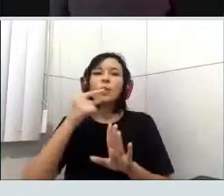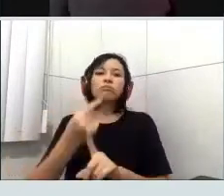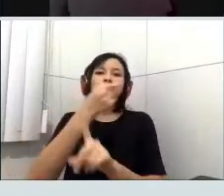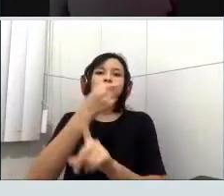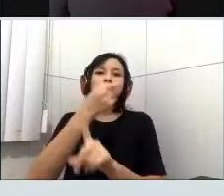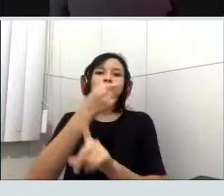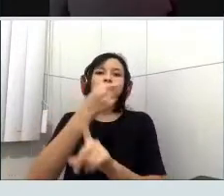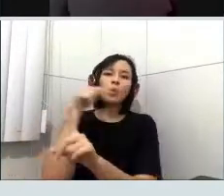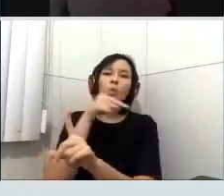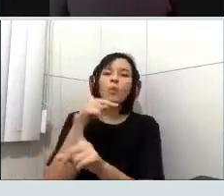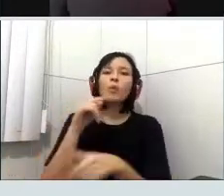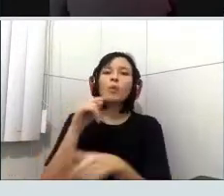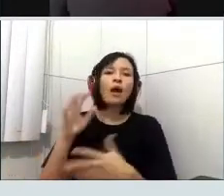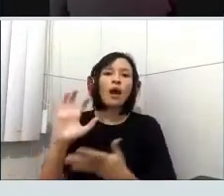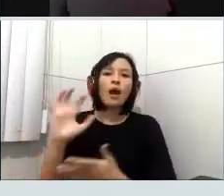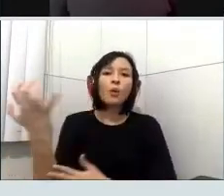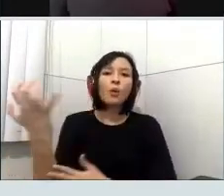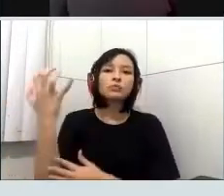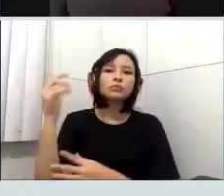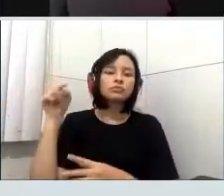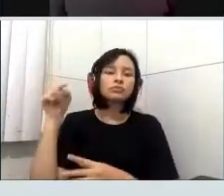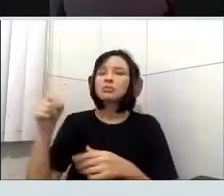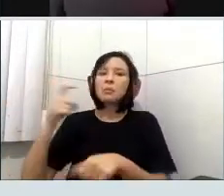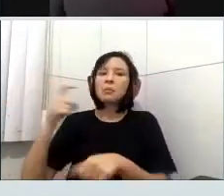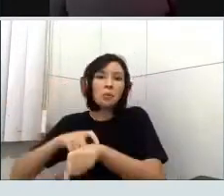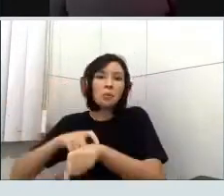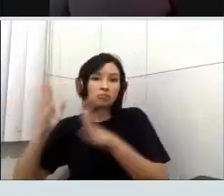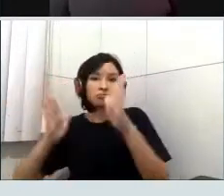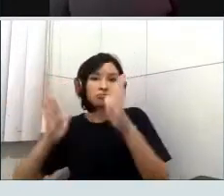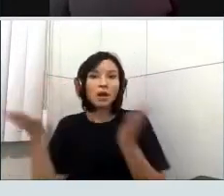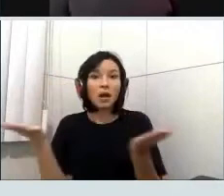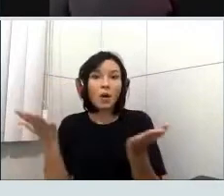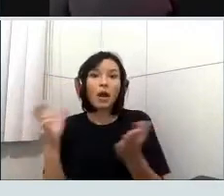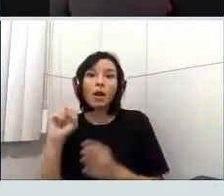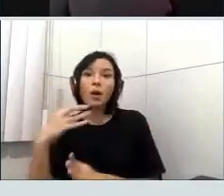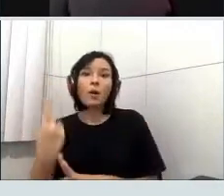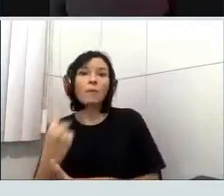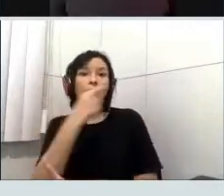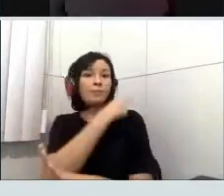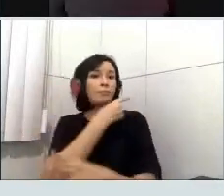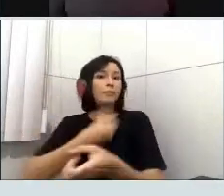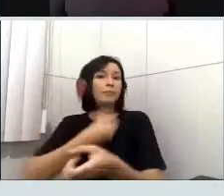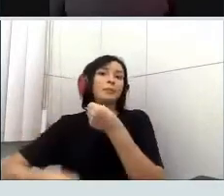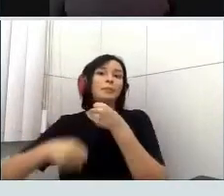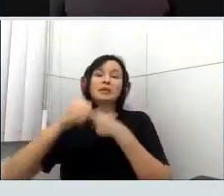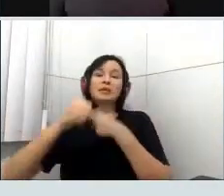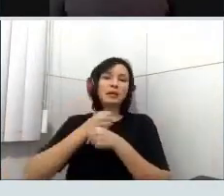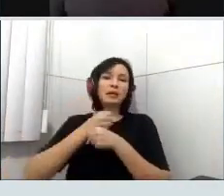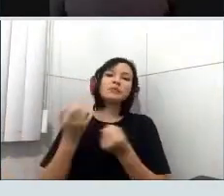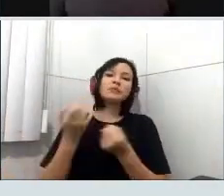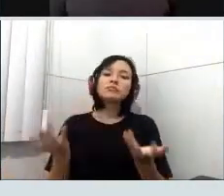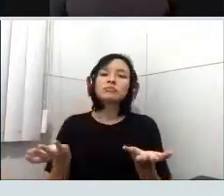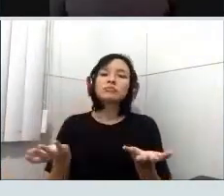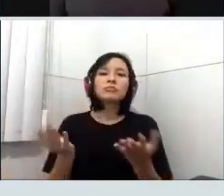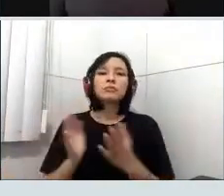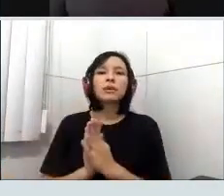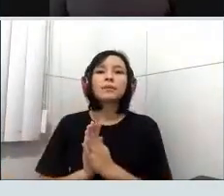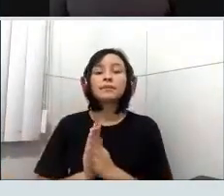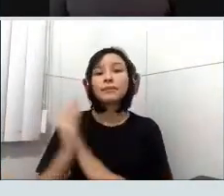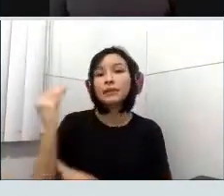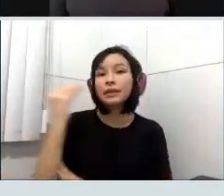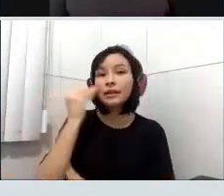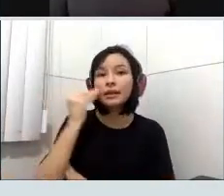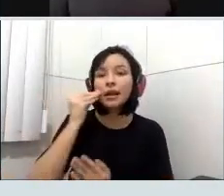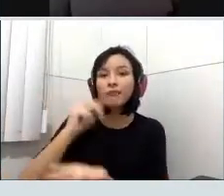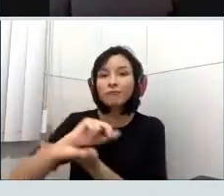atual, né? Algum acontecimento que tenha acontecido nesse ano, no passado. Então, assim, tentar diversificar mesmo.